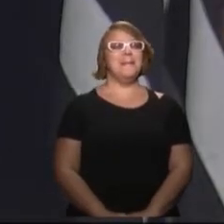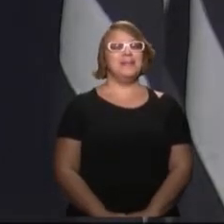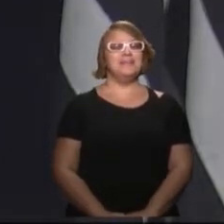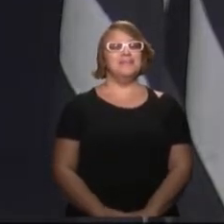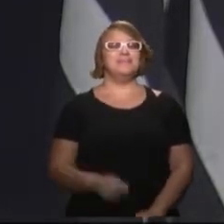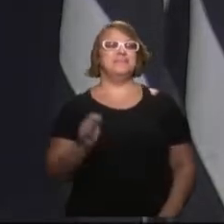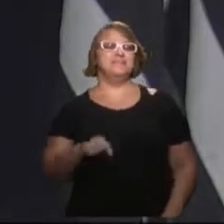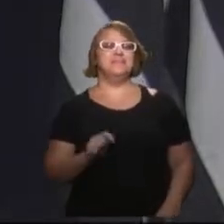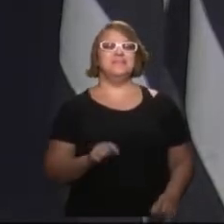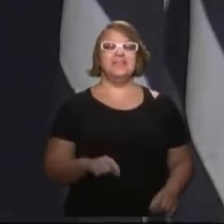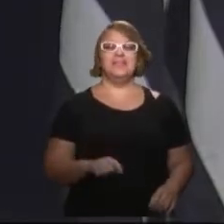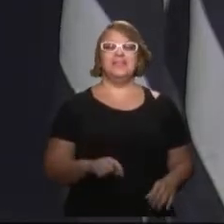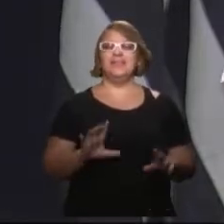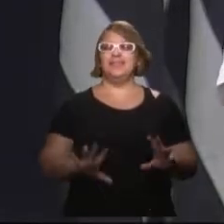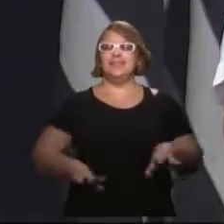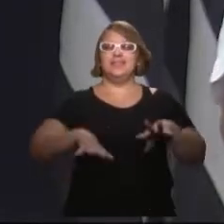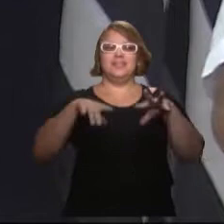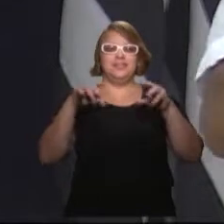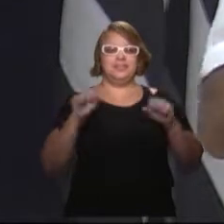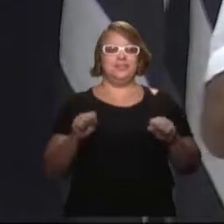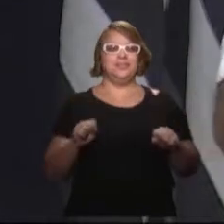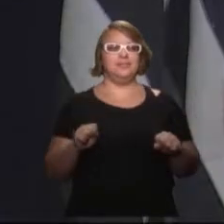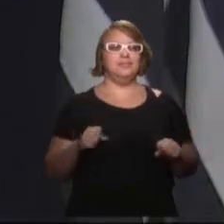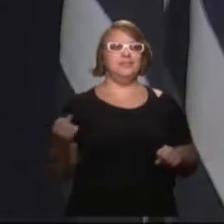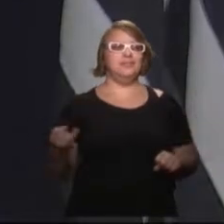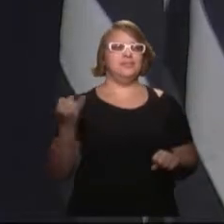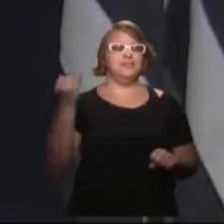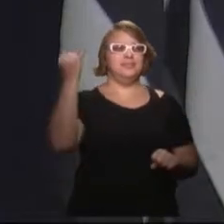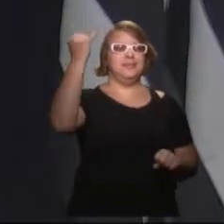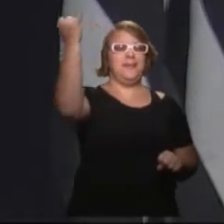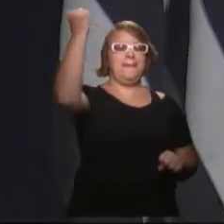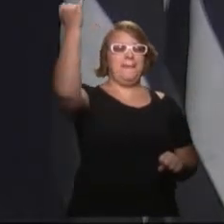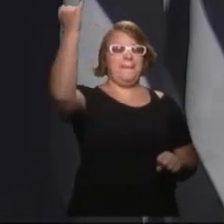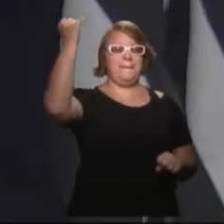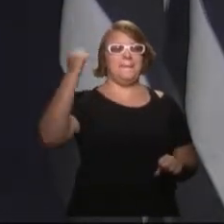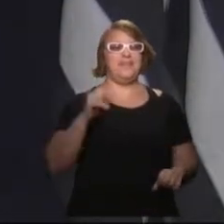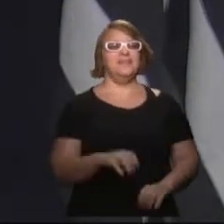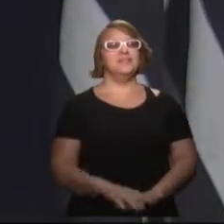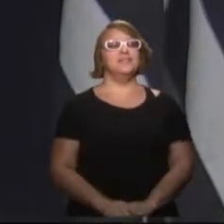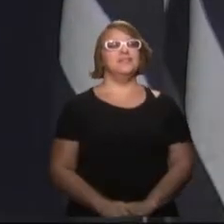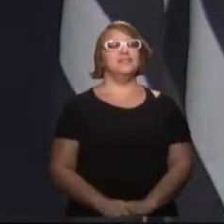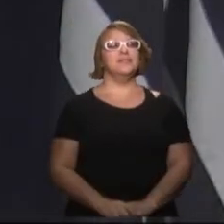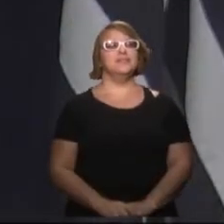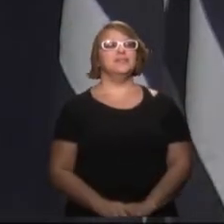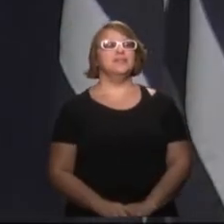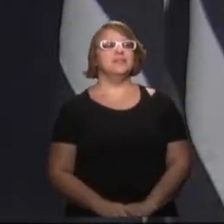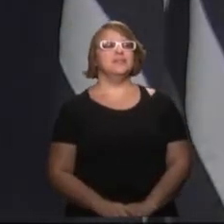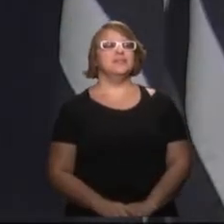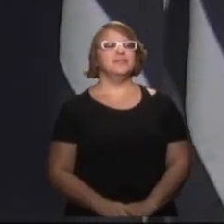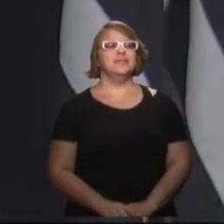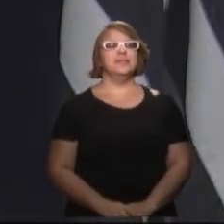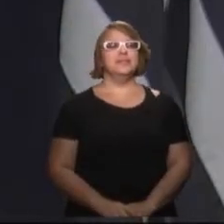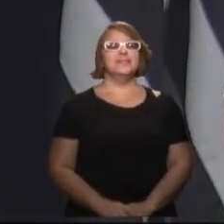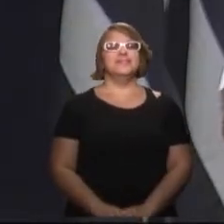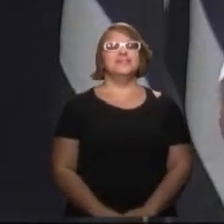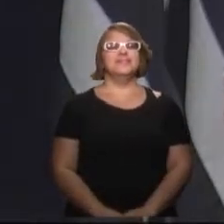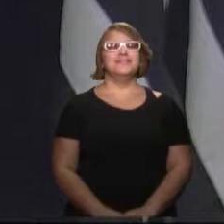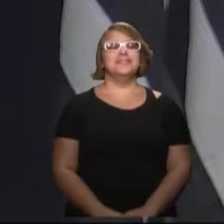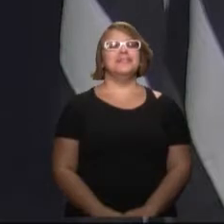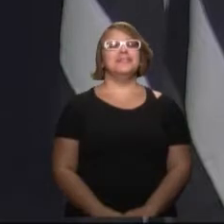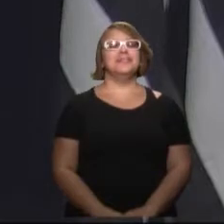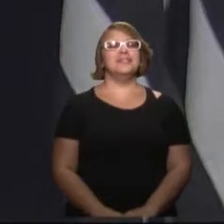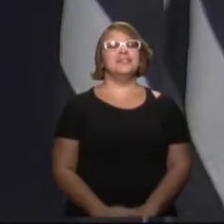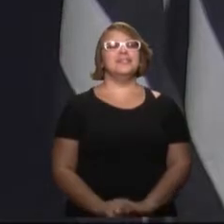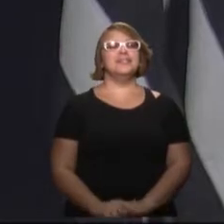dos empregos. É importante cada vez mais ver esta casa, é a casa do povo, é no campo das ideias, onde nós